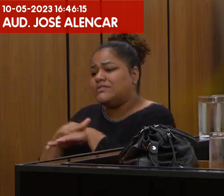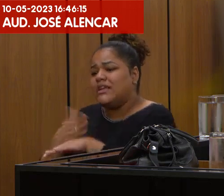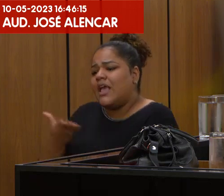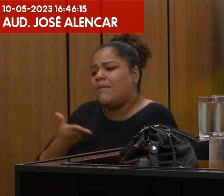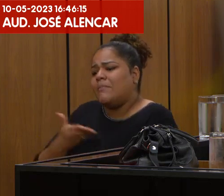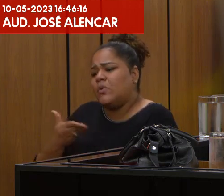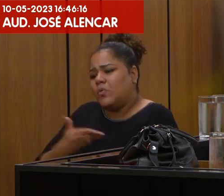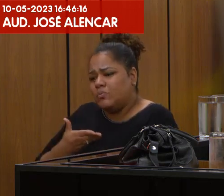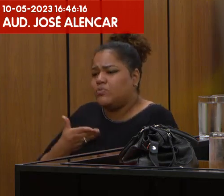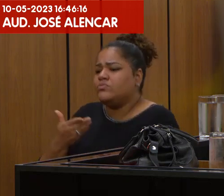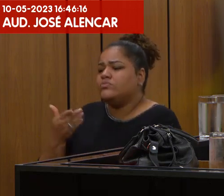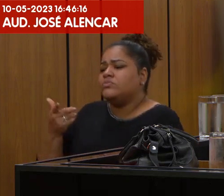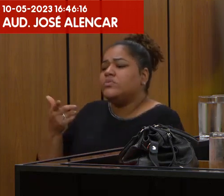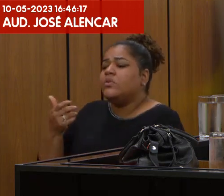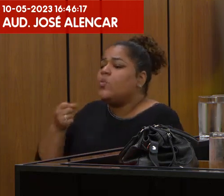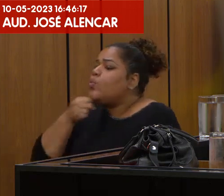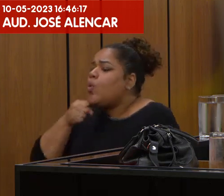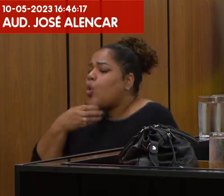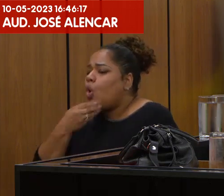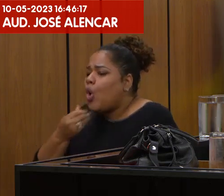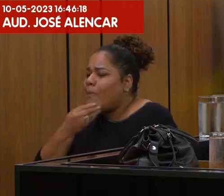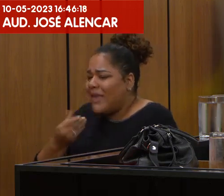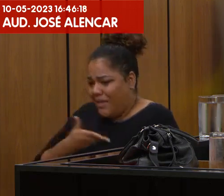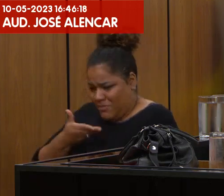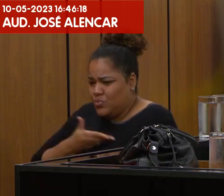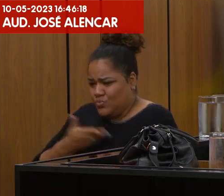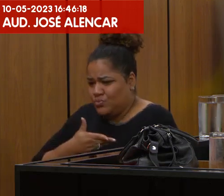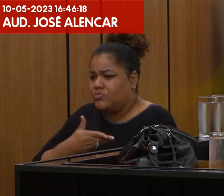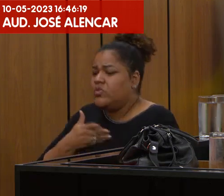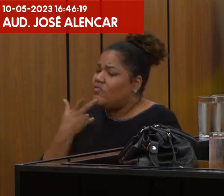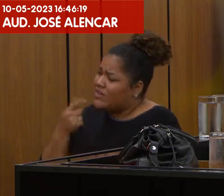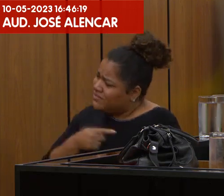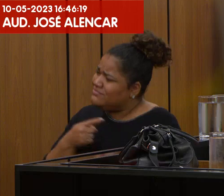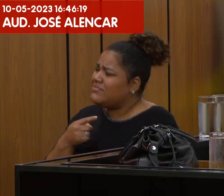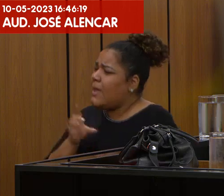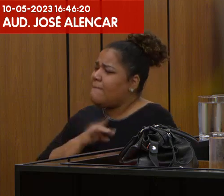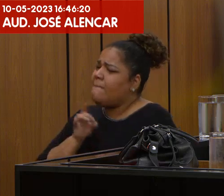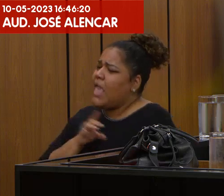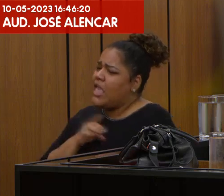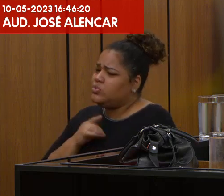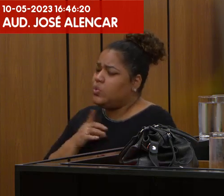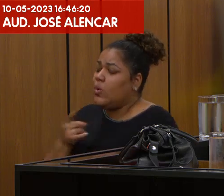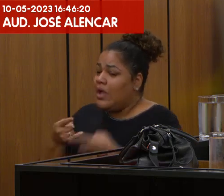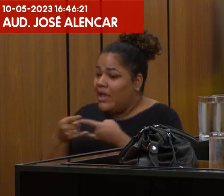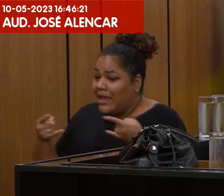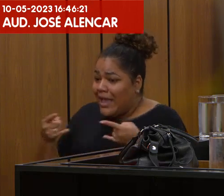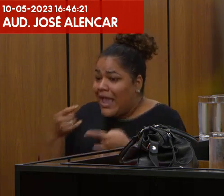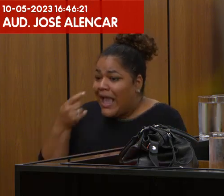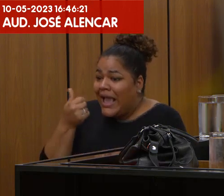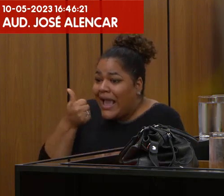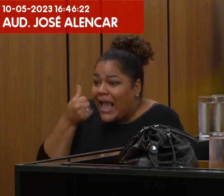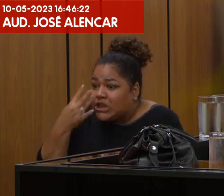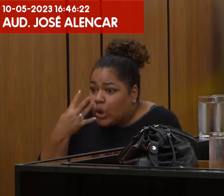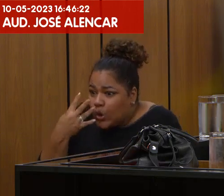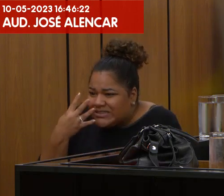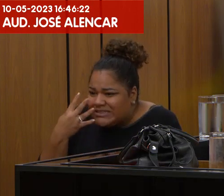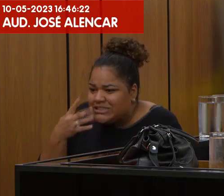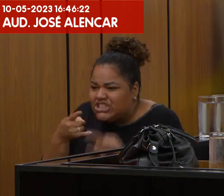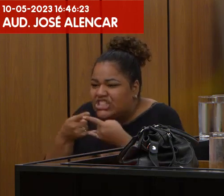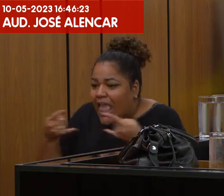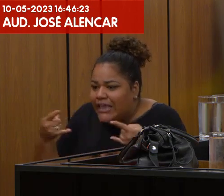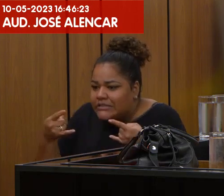12 anos mais velho que eu pedi nele conselho que eu tava com medo de dar de dar meus 14 cheque de r$ 2000 não vai